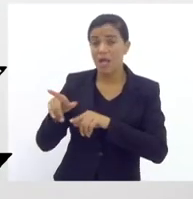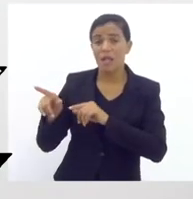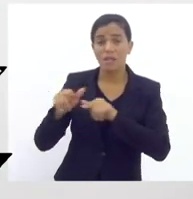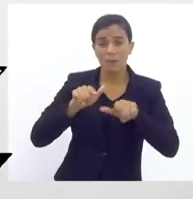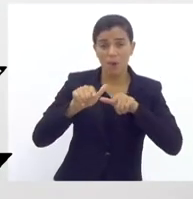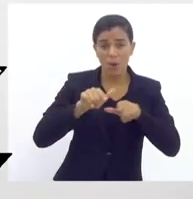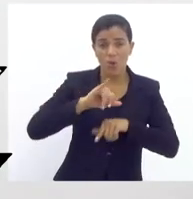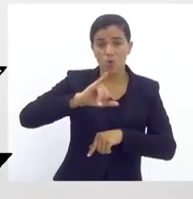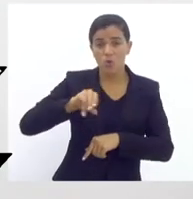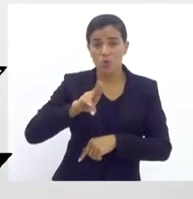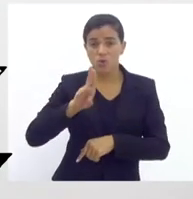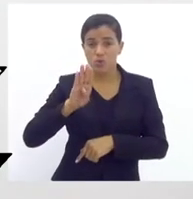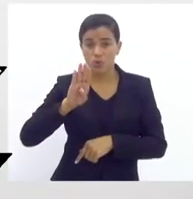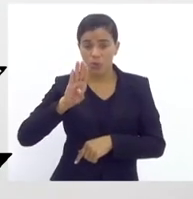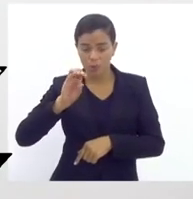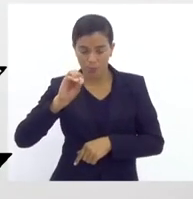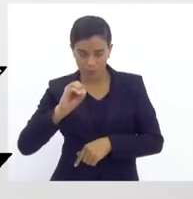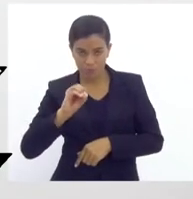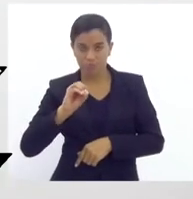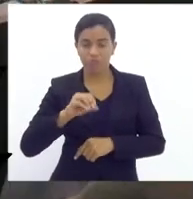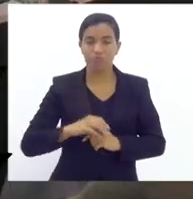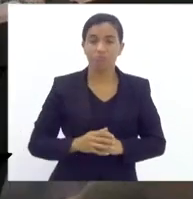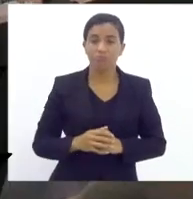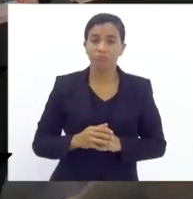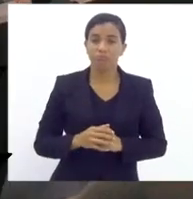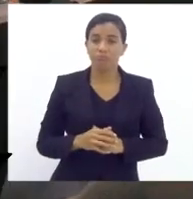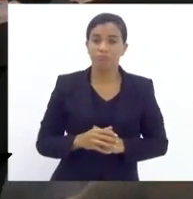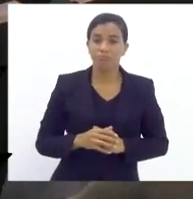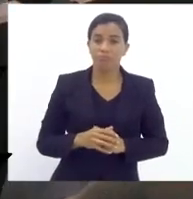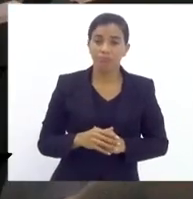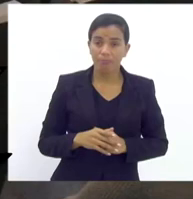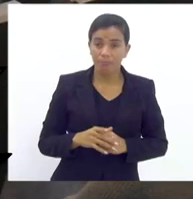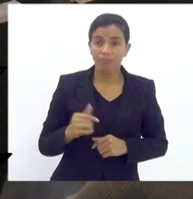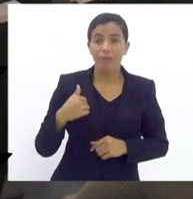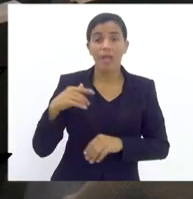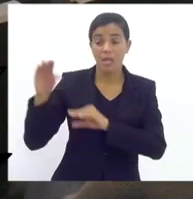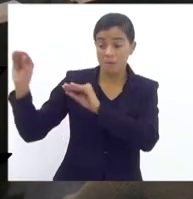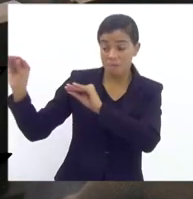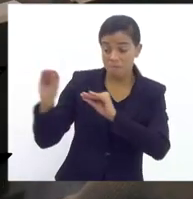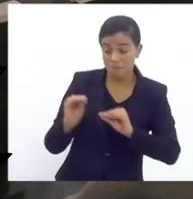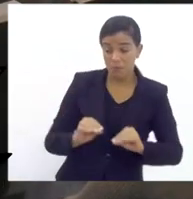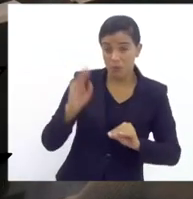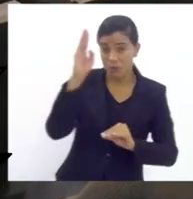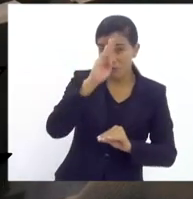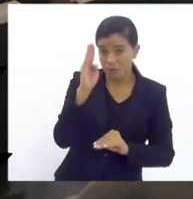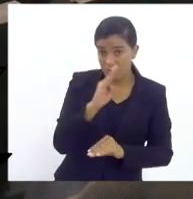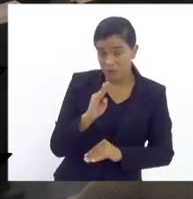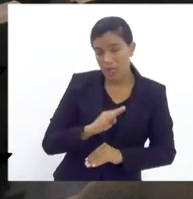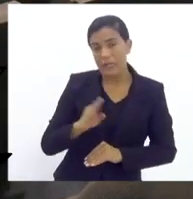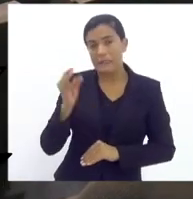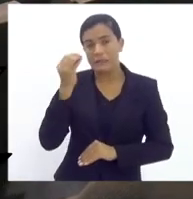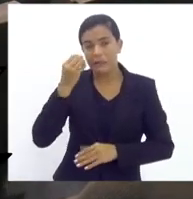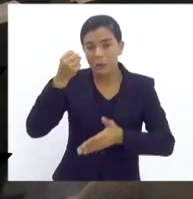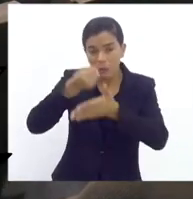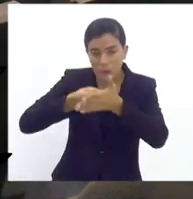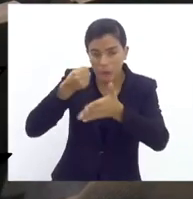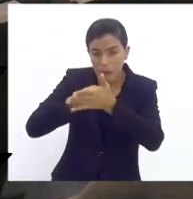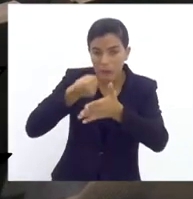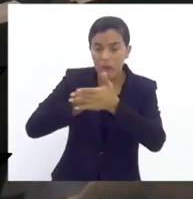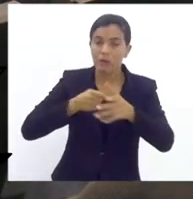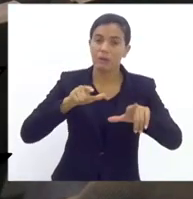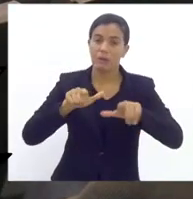como um dos administradores e migrar para o Brasil ele tentou trabalho